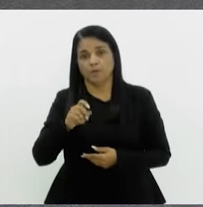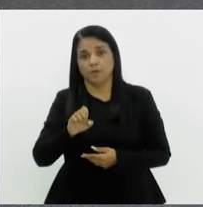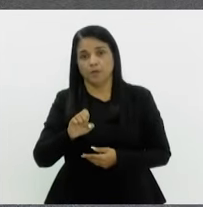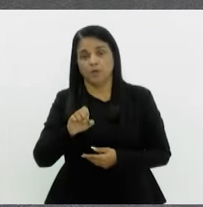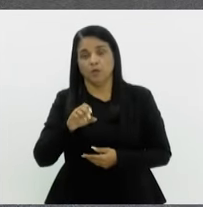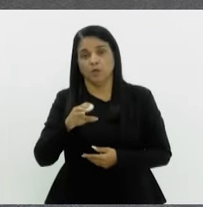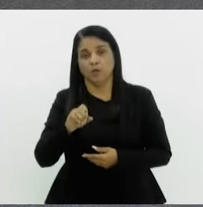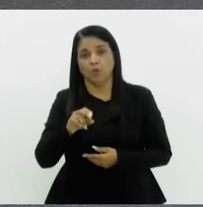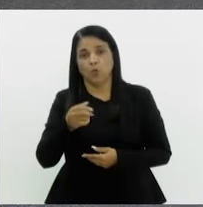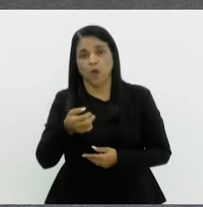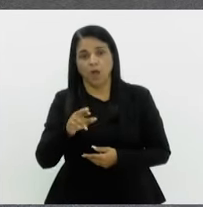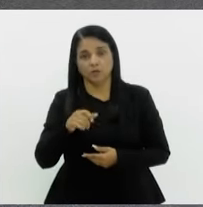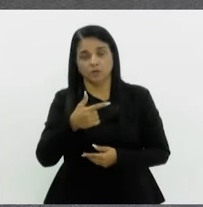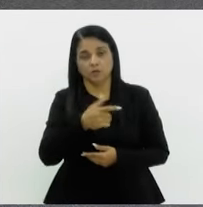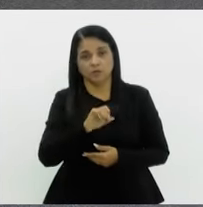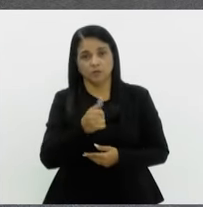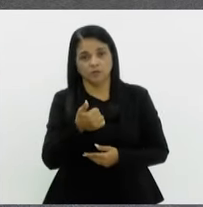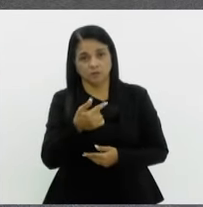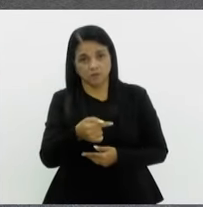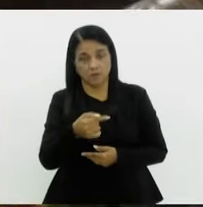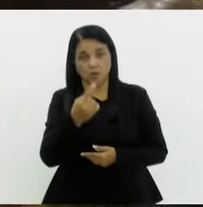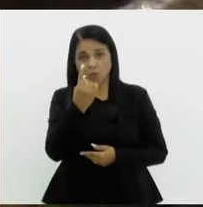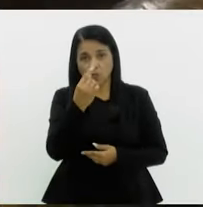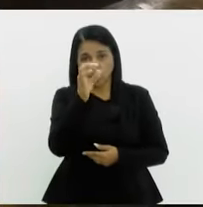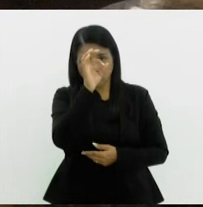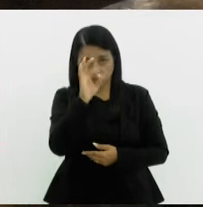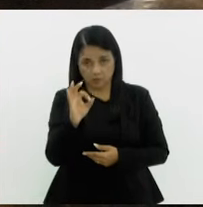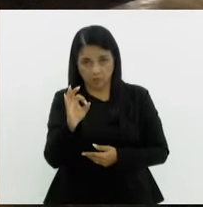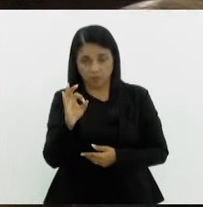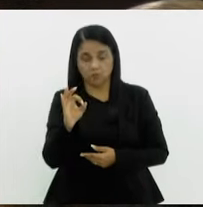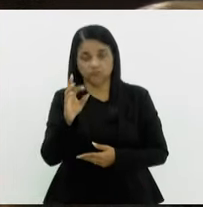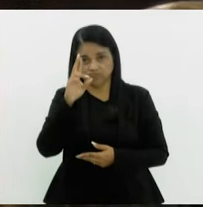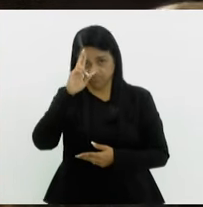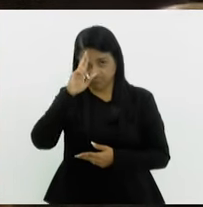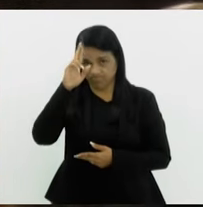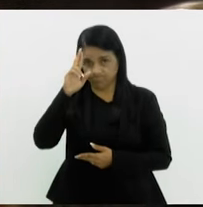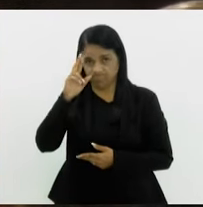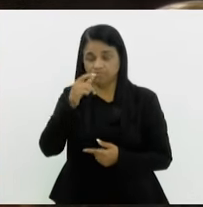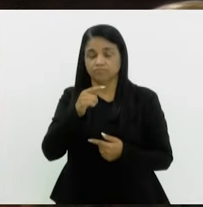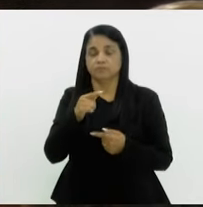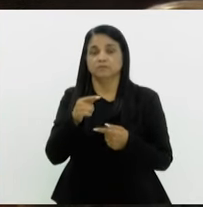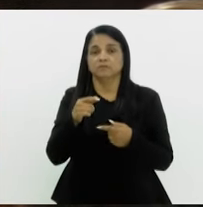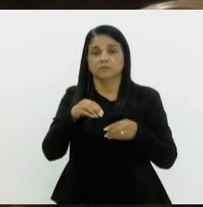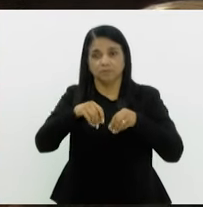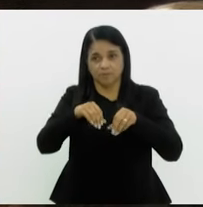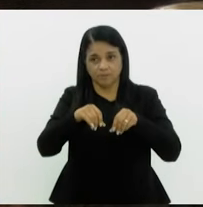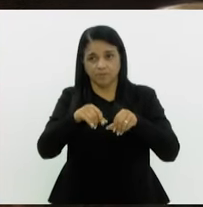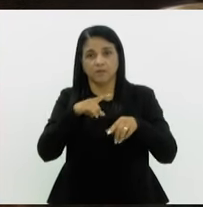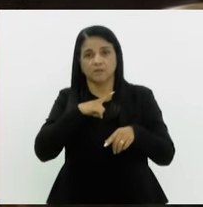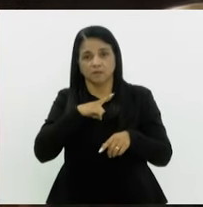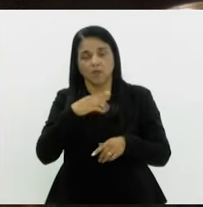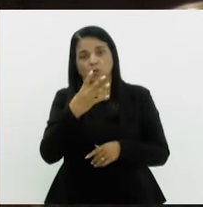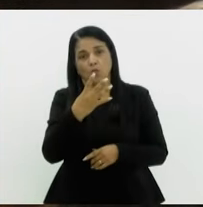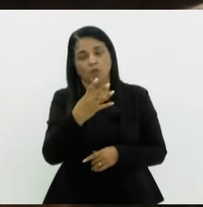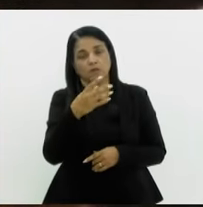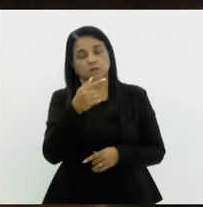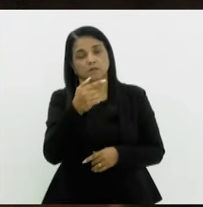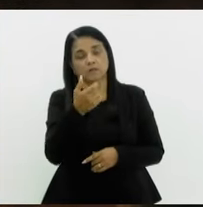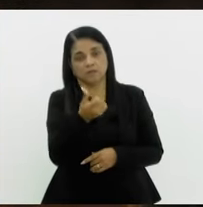diz que 1% de proprietários detém 46% das terras no nosso